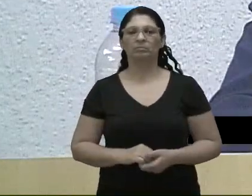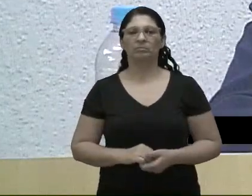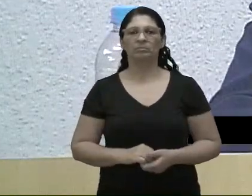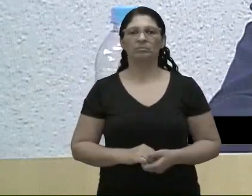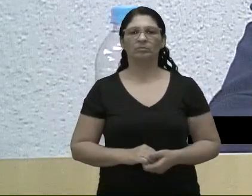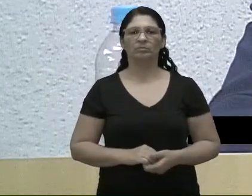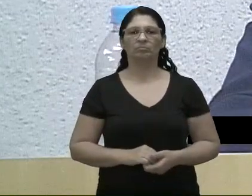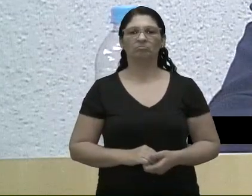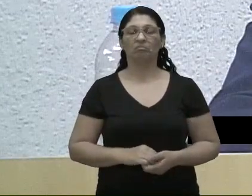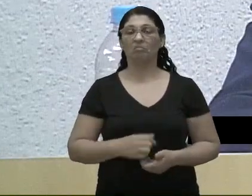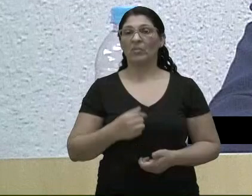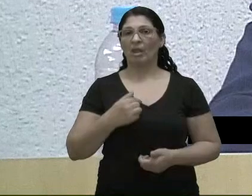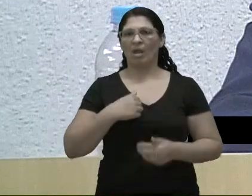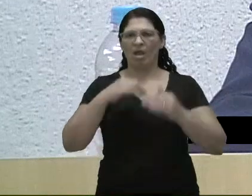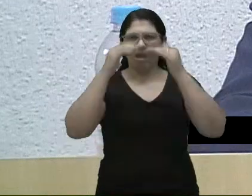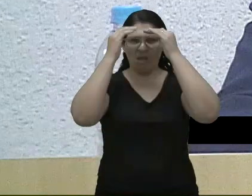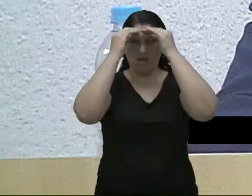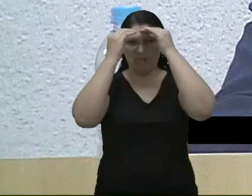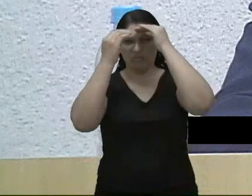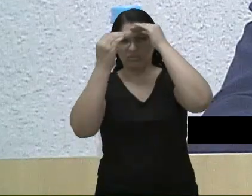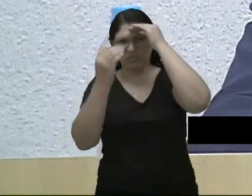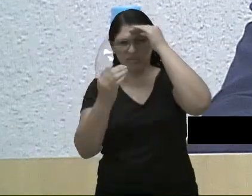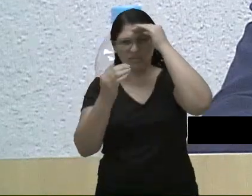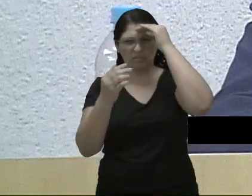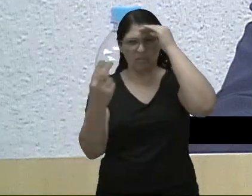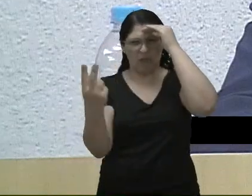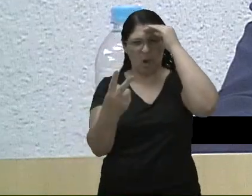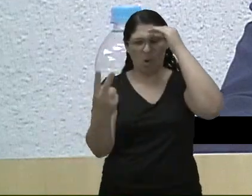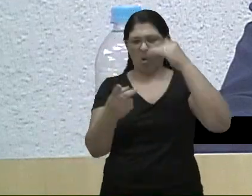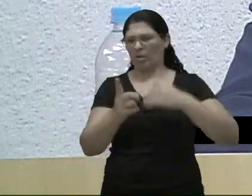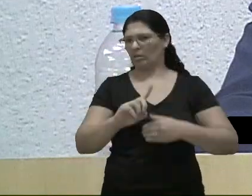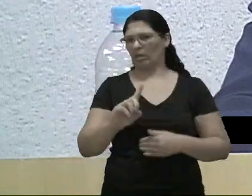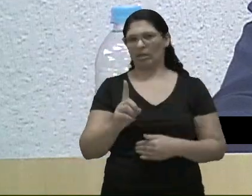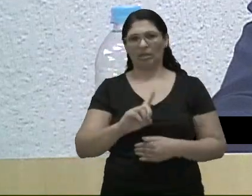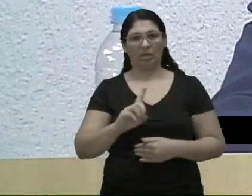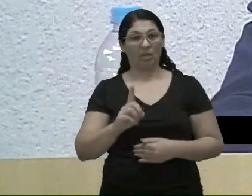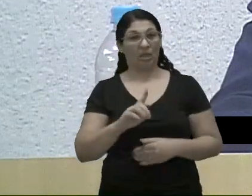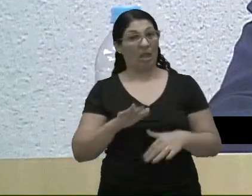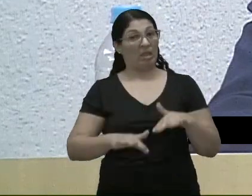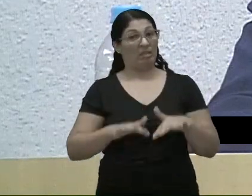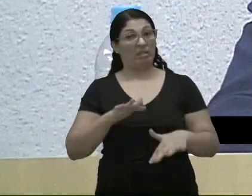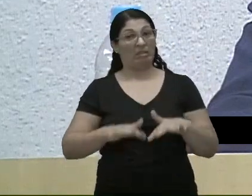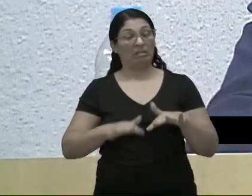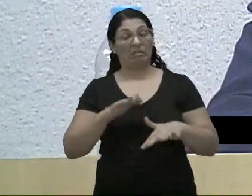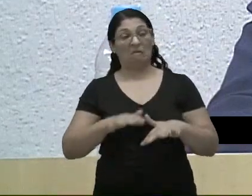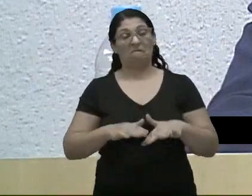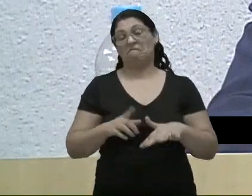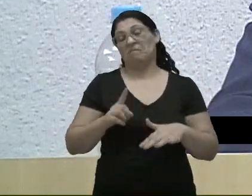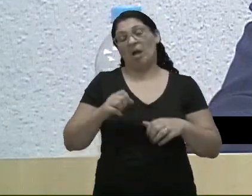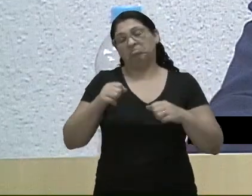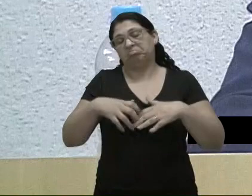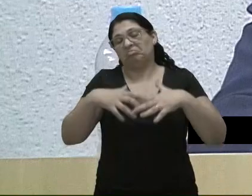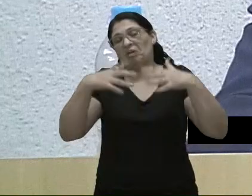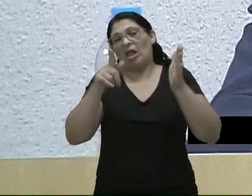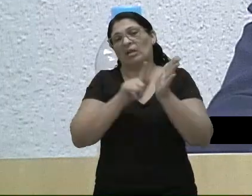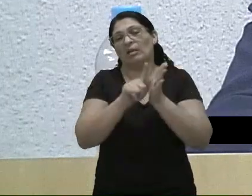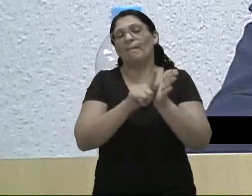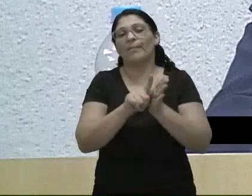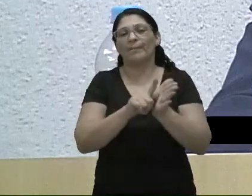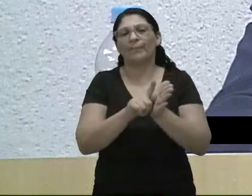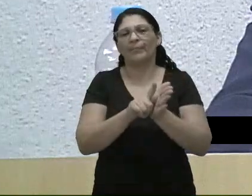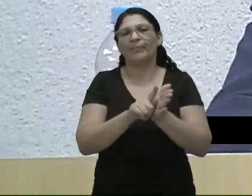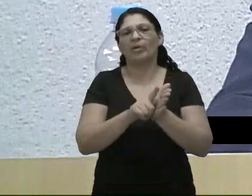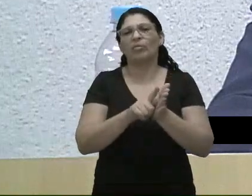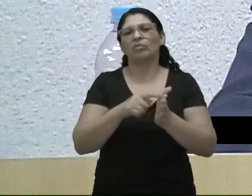Eu não faltei com respeito nem com o doutor Renato e nem com o doutor Carlos Guilherme. Talvez não tenha sido tão claro na pergunta e